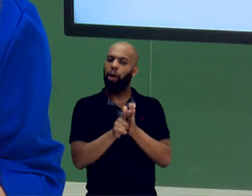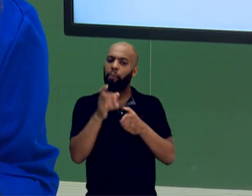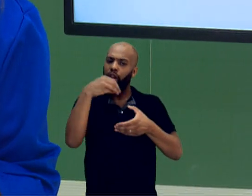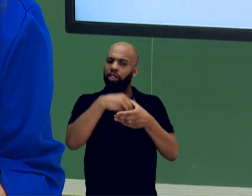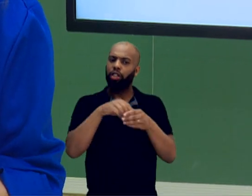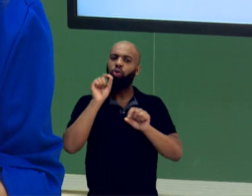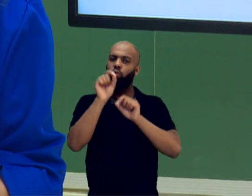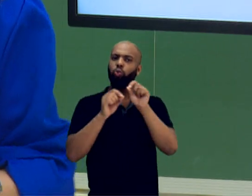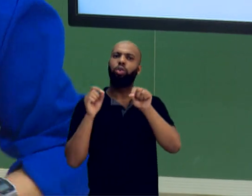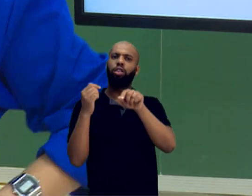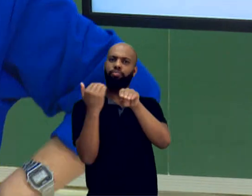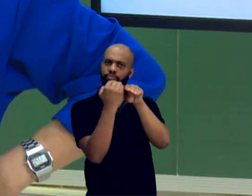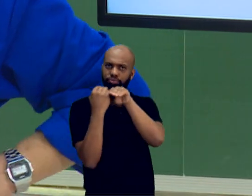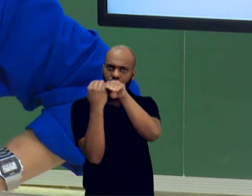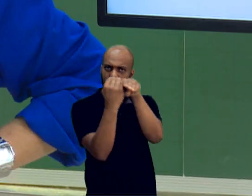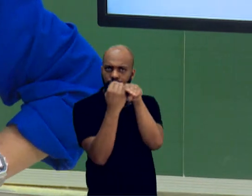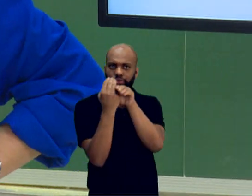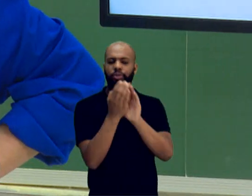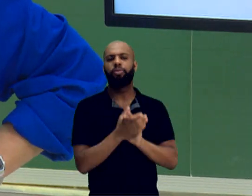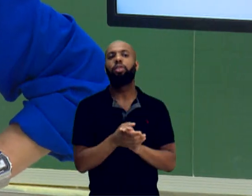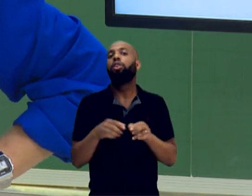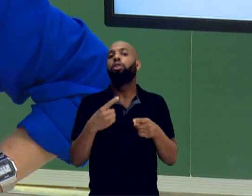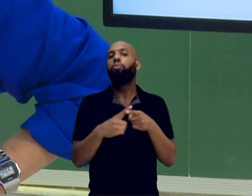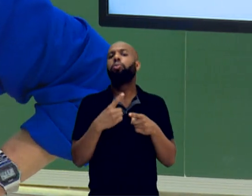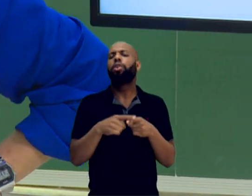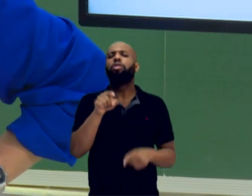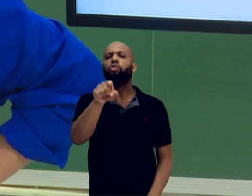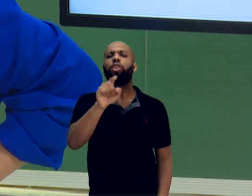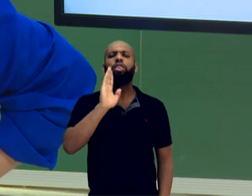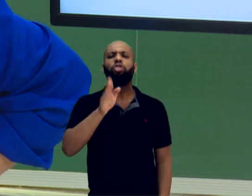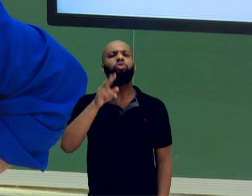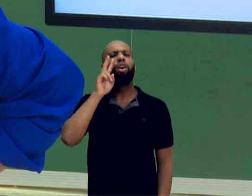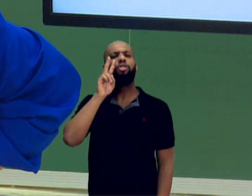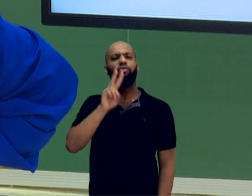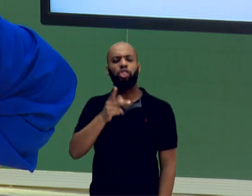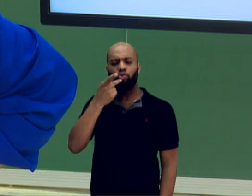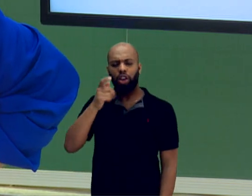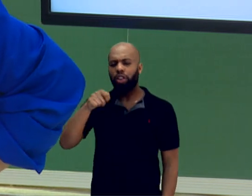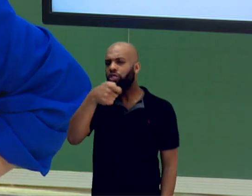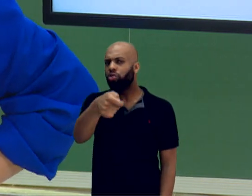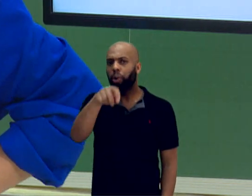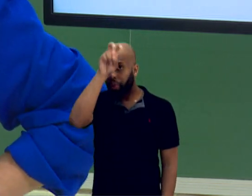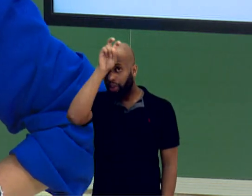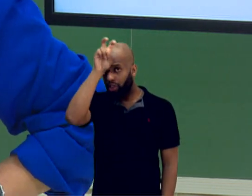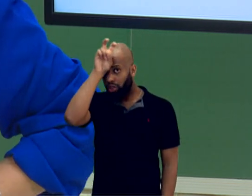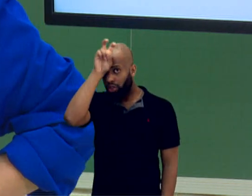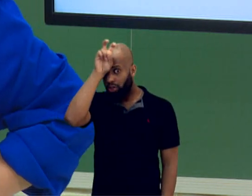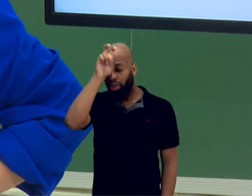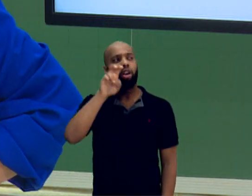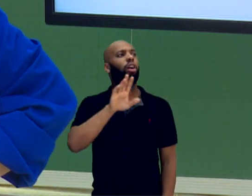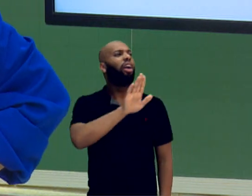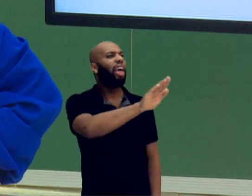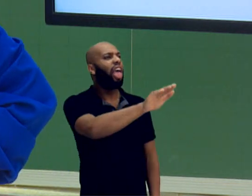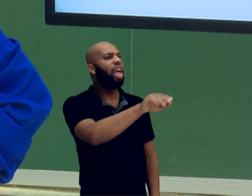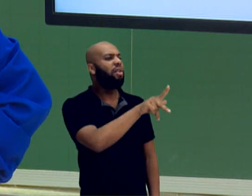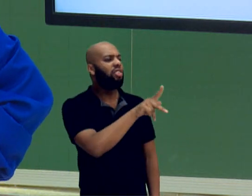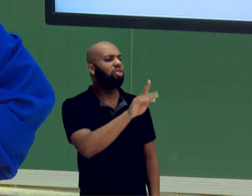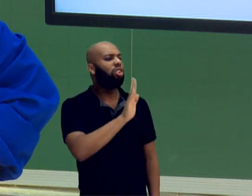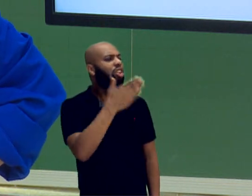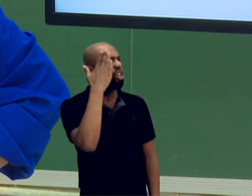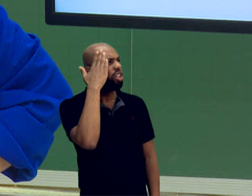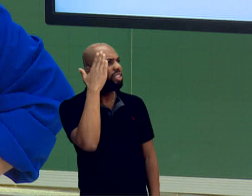a acontecer o quê? Ah, um lá ia falar assim, eu vou vender 5 palmos desse tecido. Mas